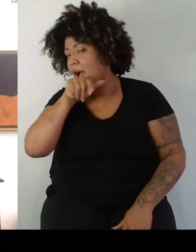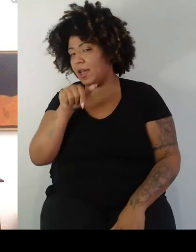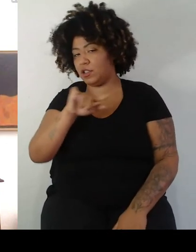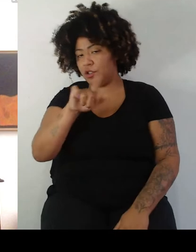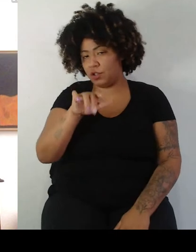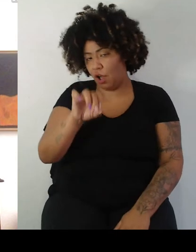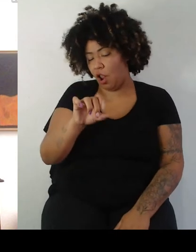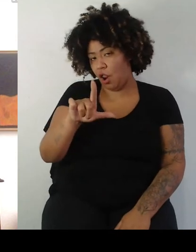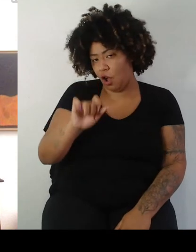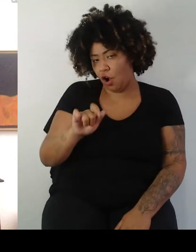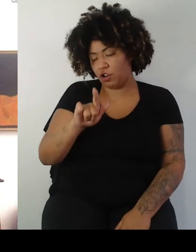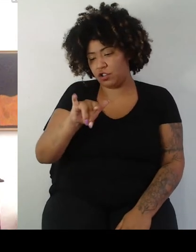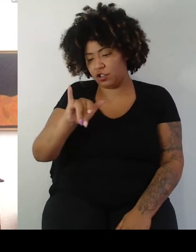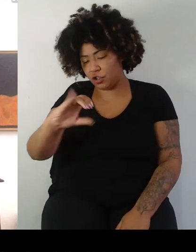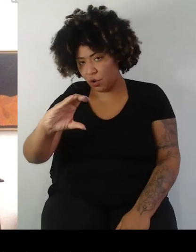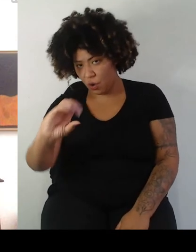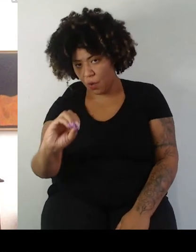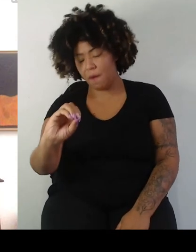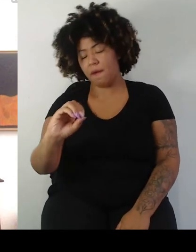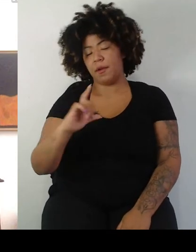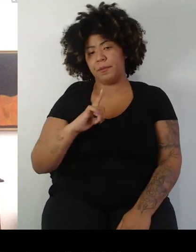muitas fotos de animais